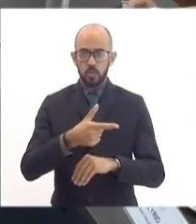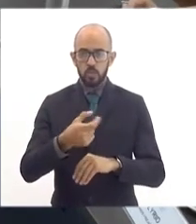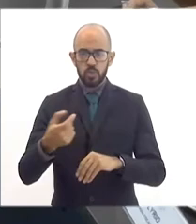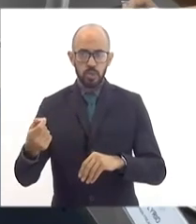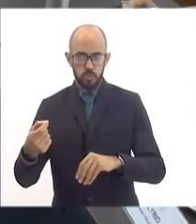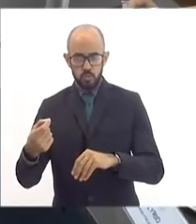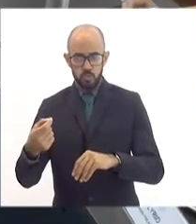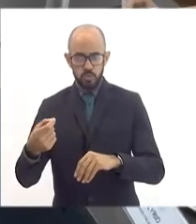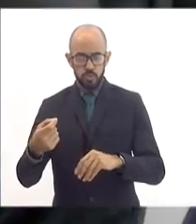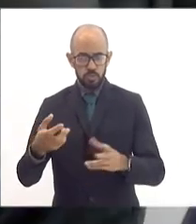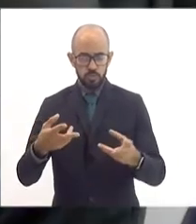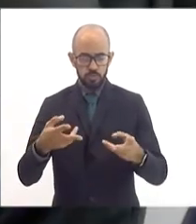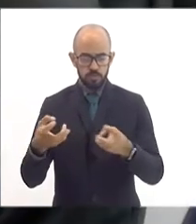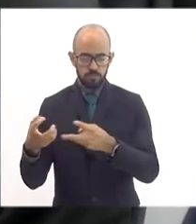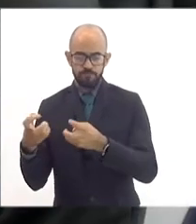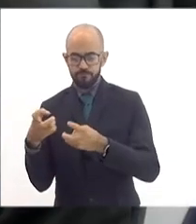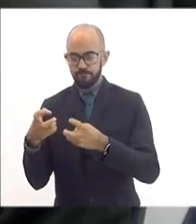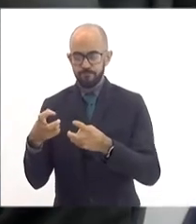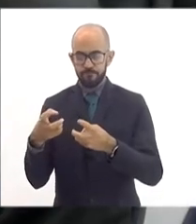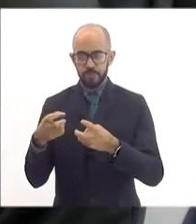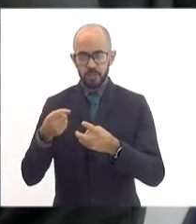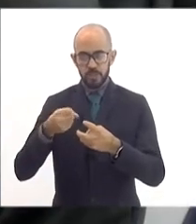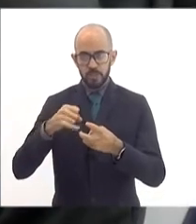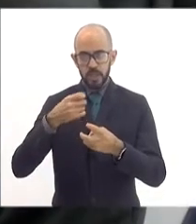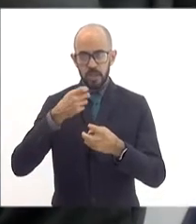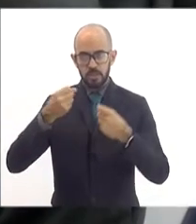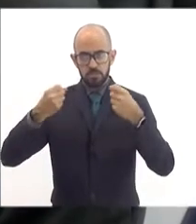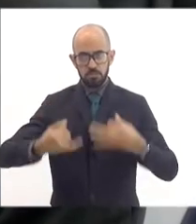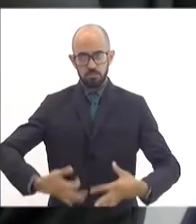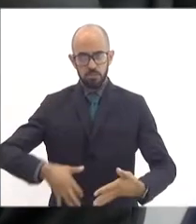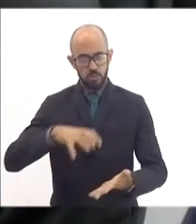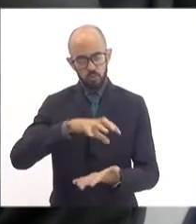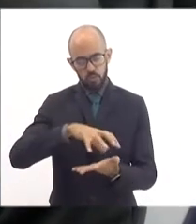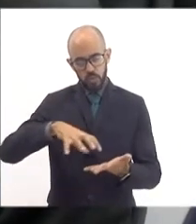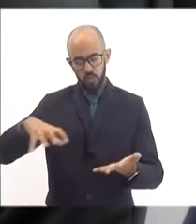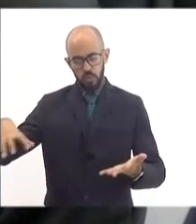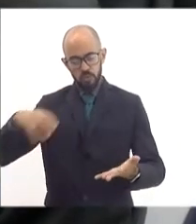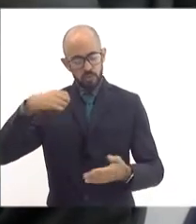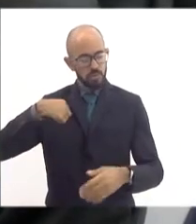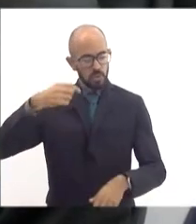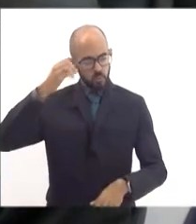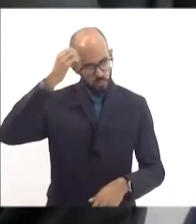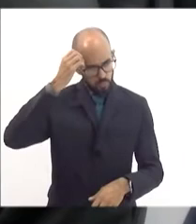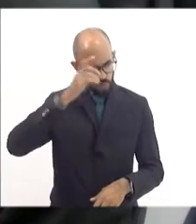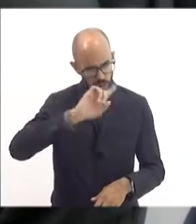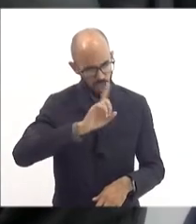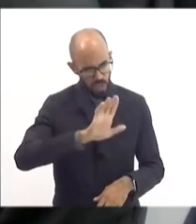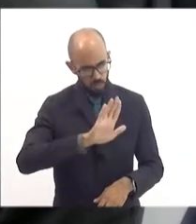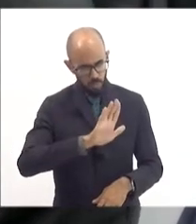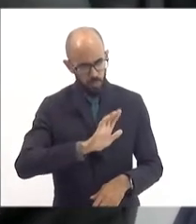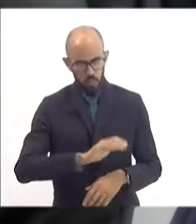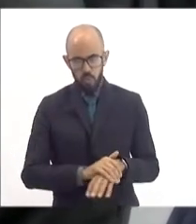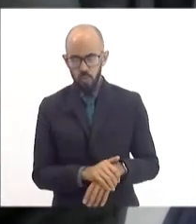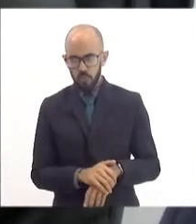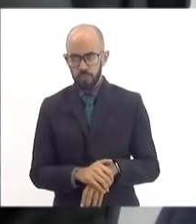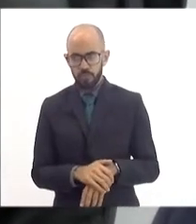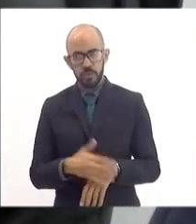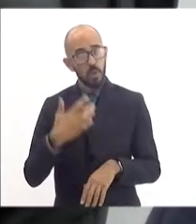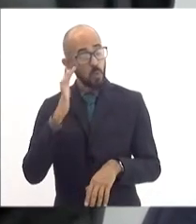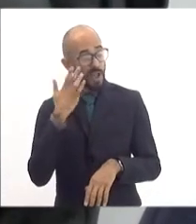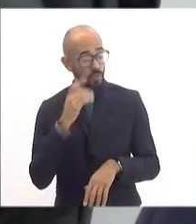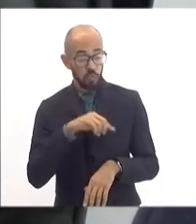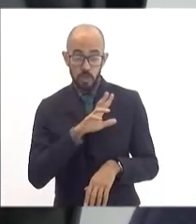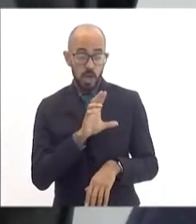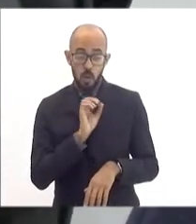ela explicitou áreas ou não. Eu não me lembro nesse momento. Não tinha. Eu tenho impressão que não.